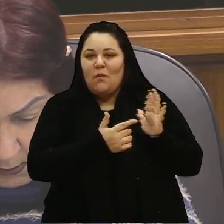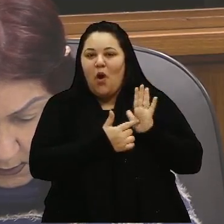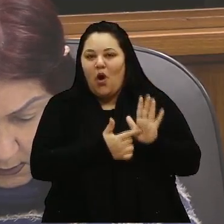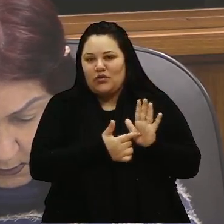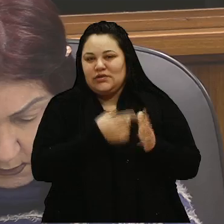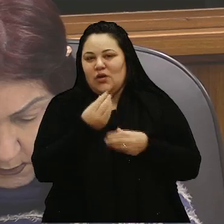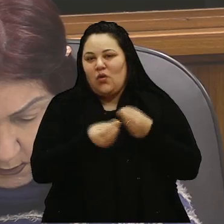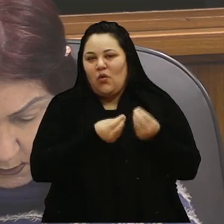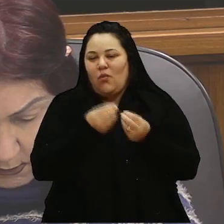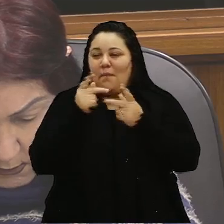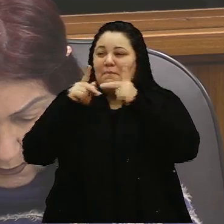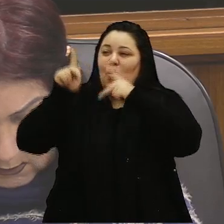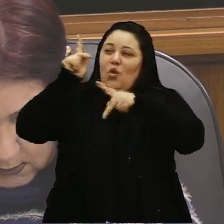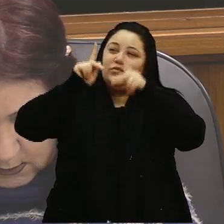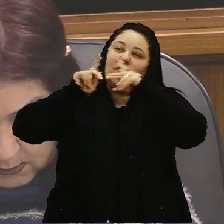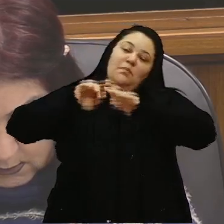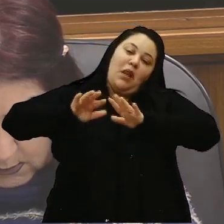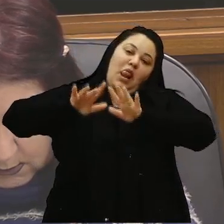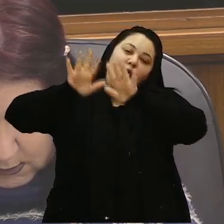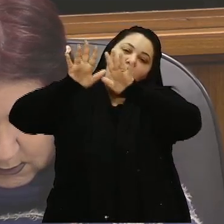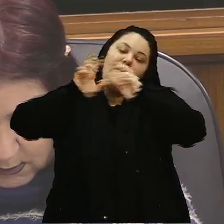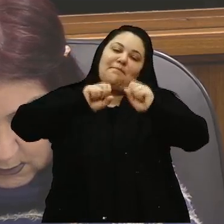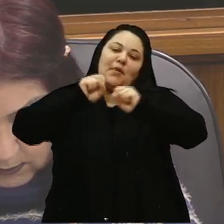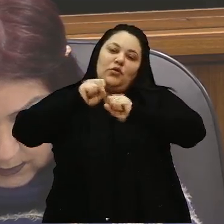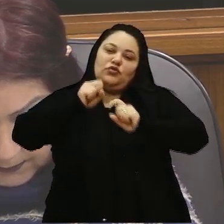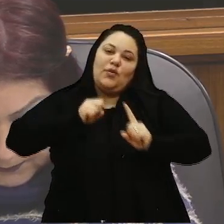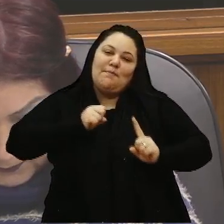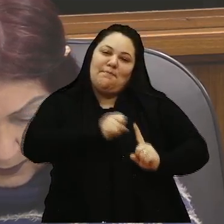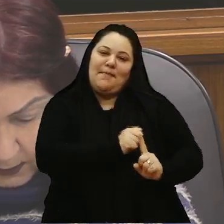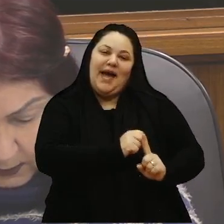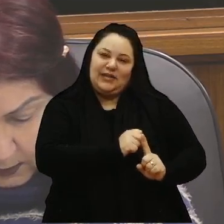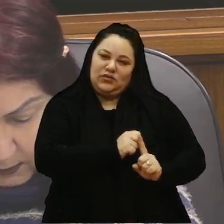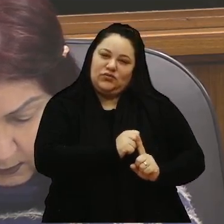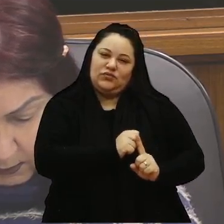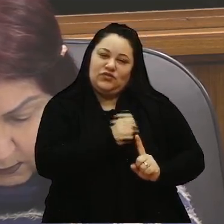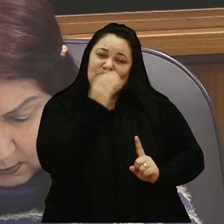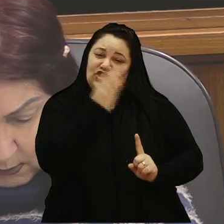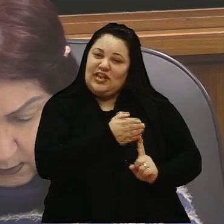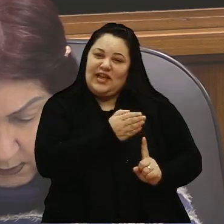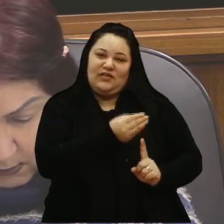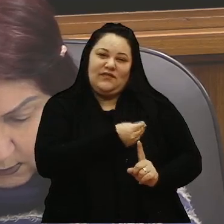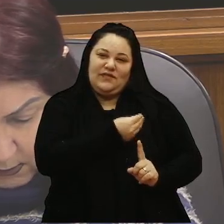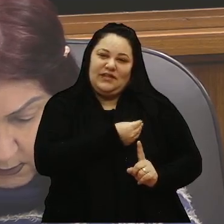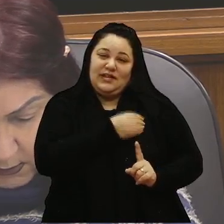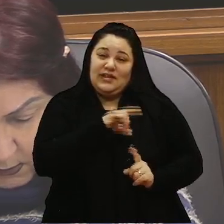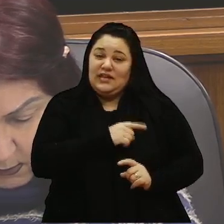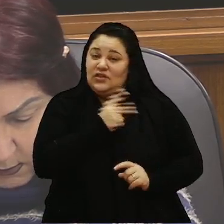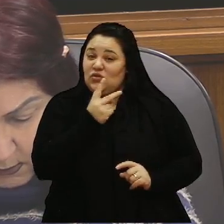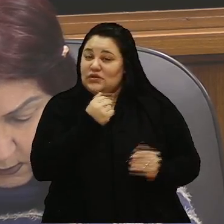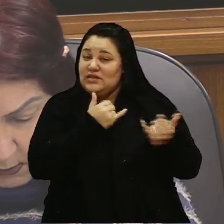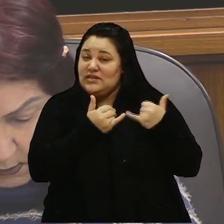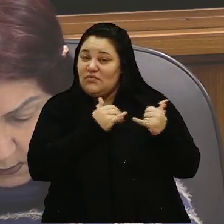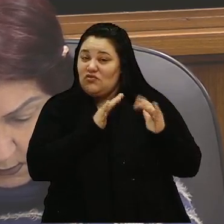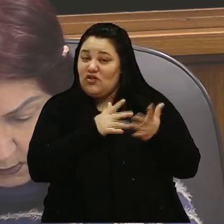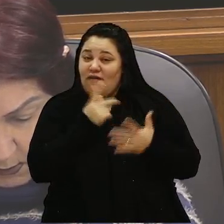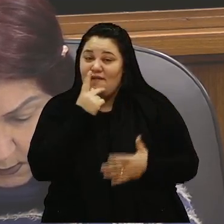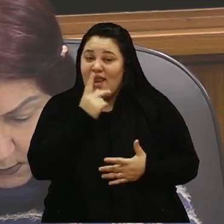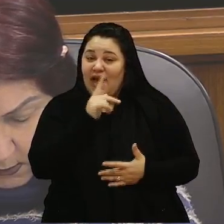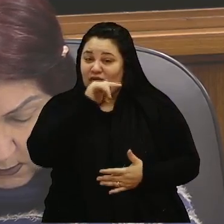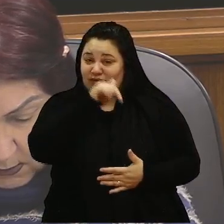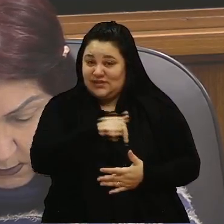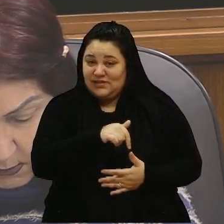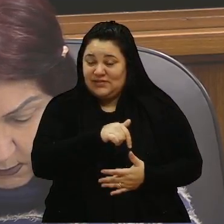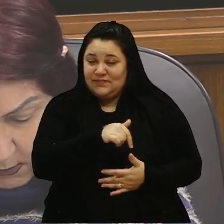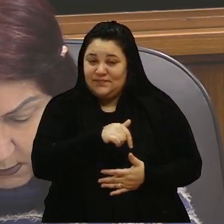emissão de gás carbono pode impactar diretamente nas nossas vidas. A gente tem dois exemplos que foram citados aqui, o